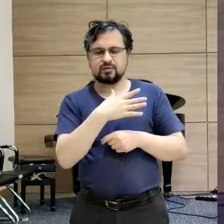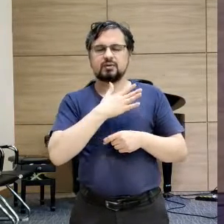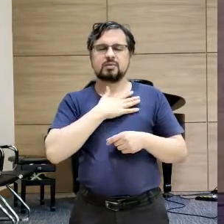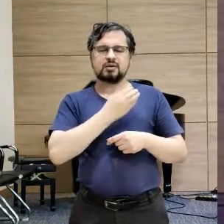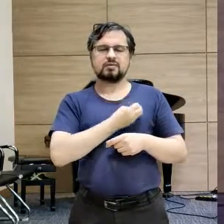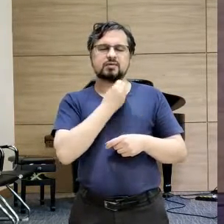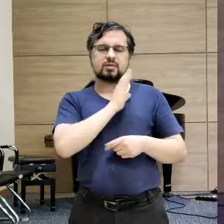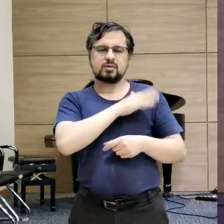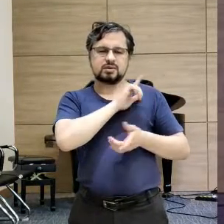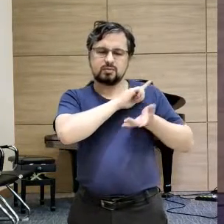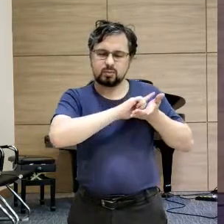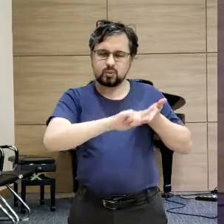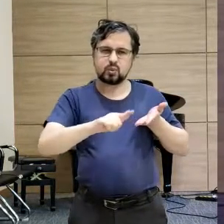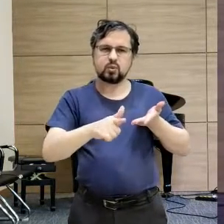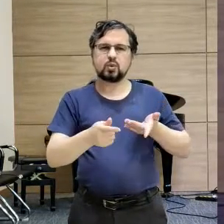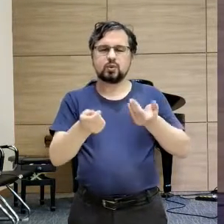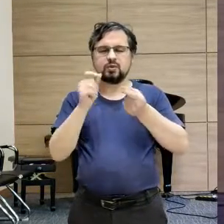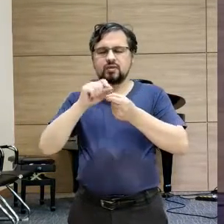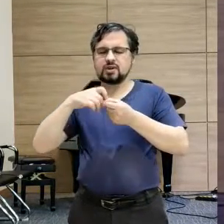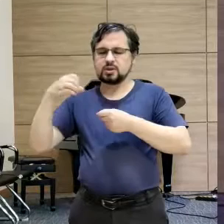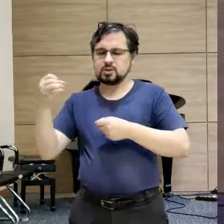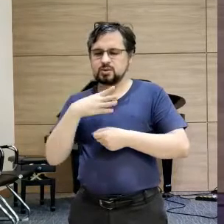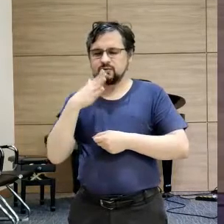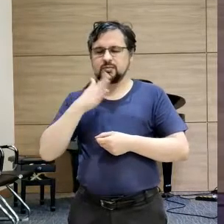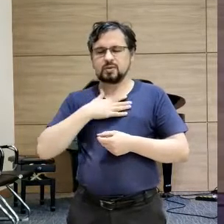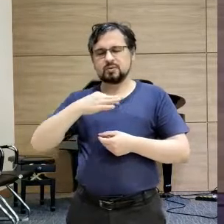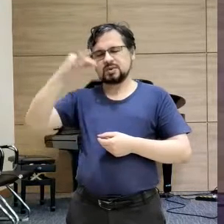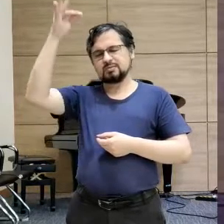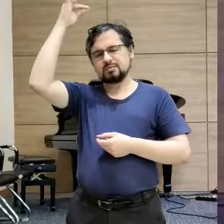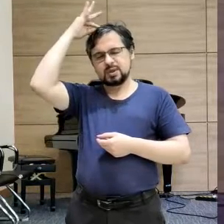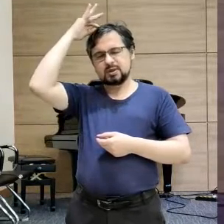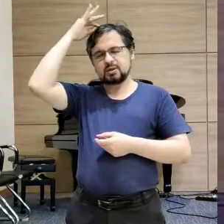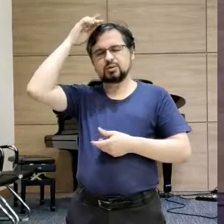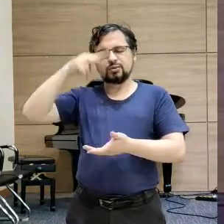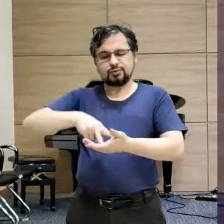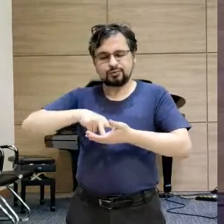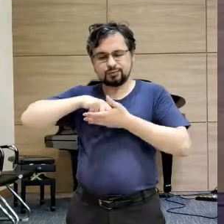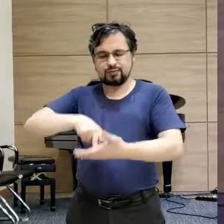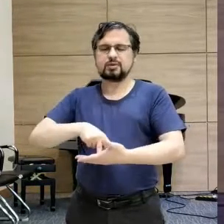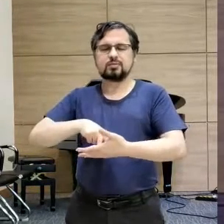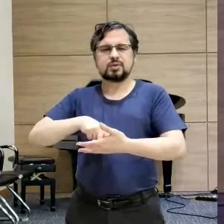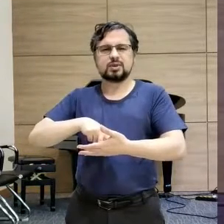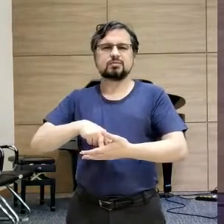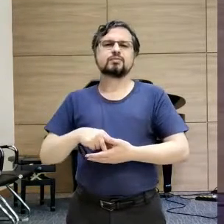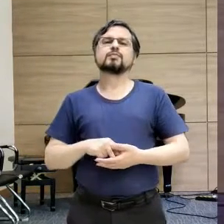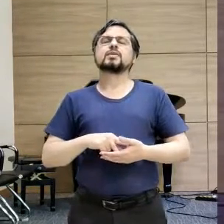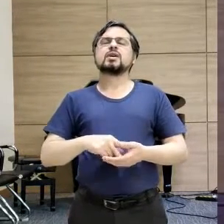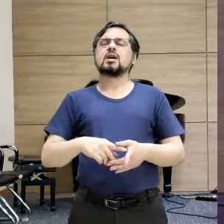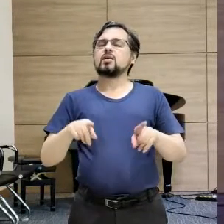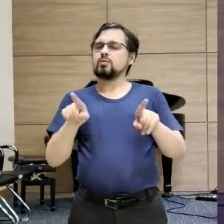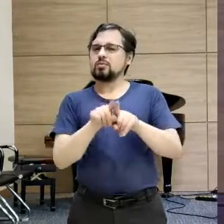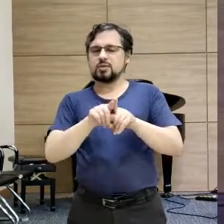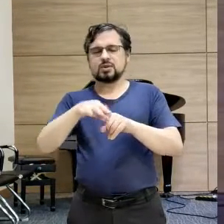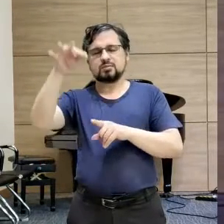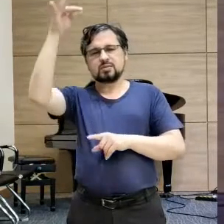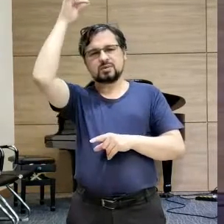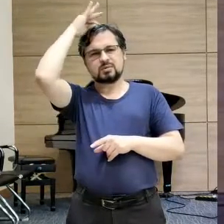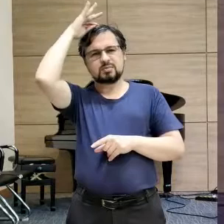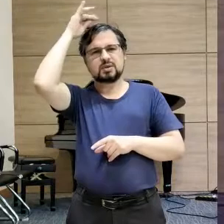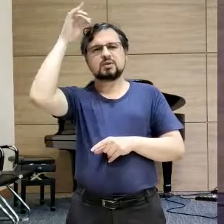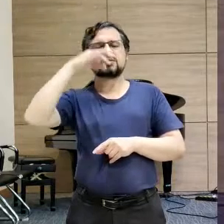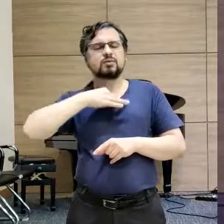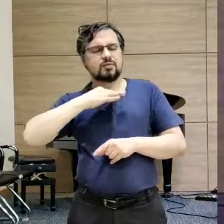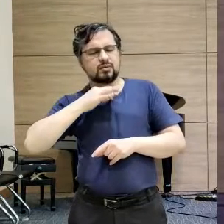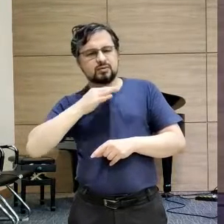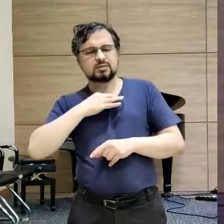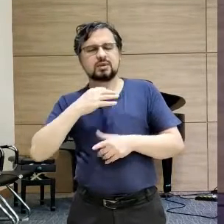renova em mim um espírito inabalável. Esse espírito inabalável é aquele mesmo espírito